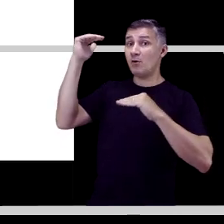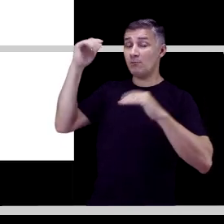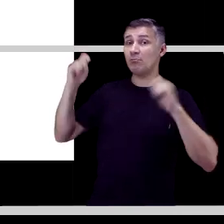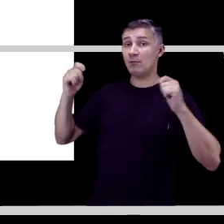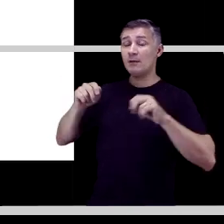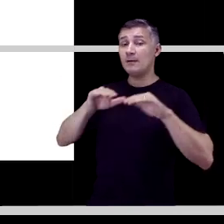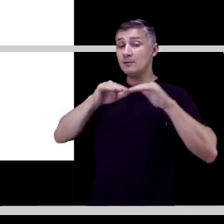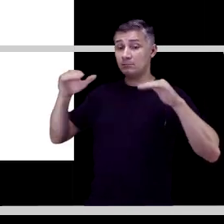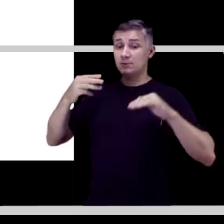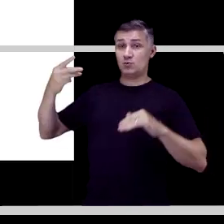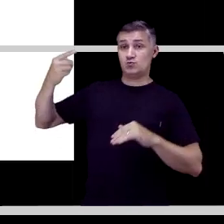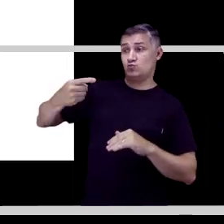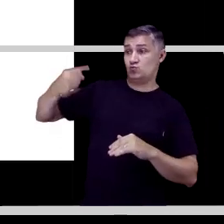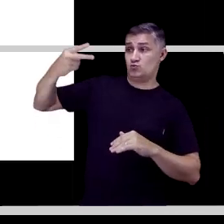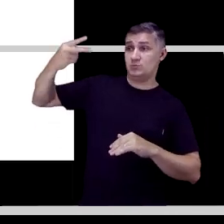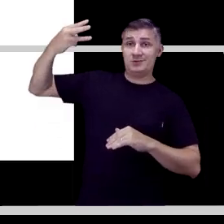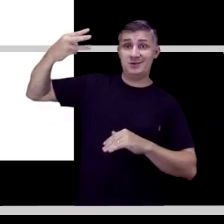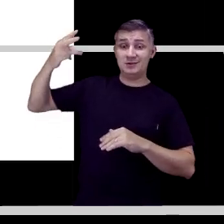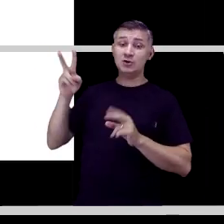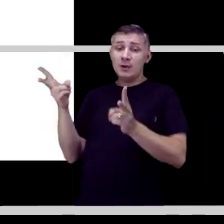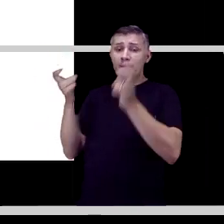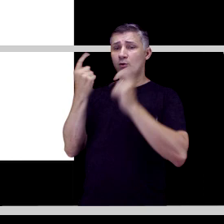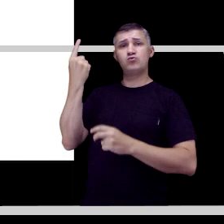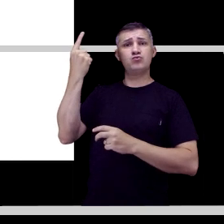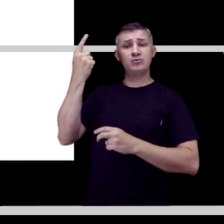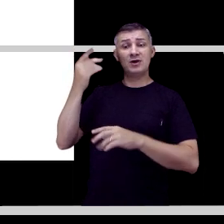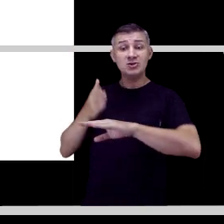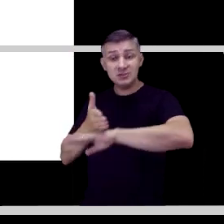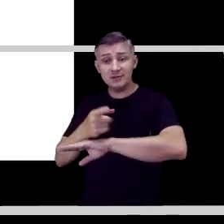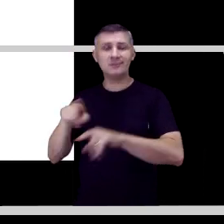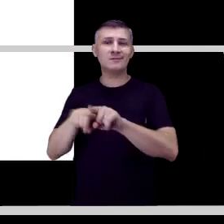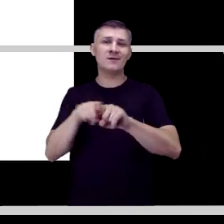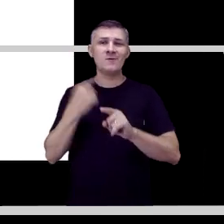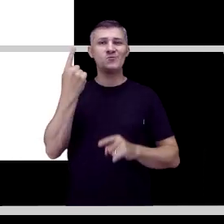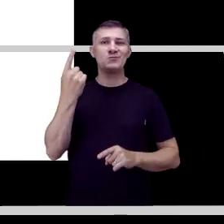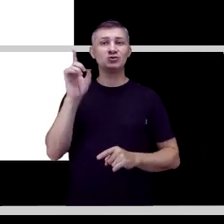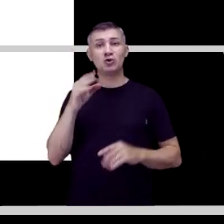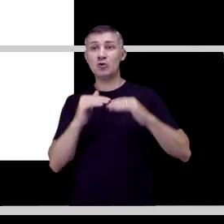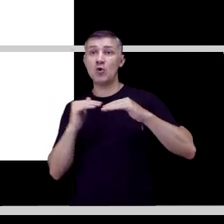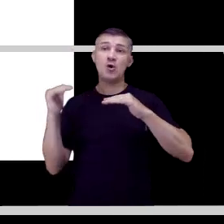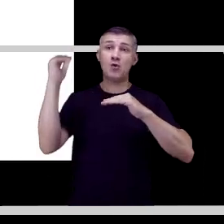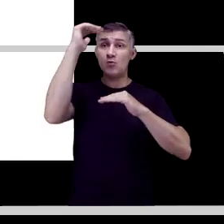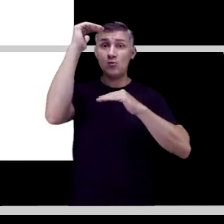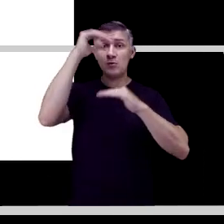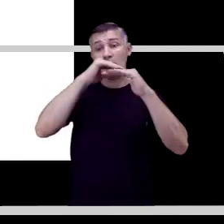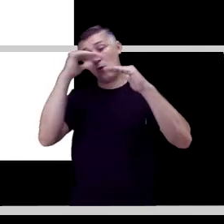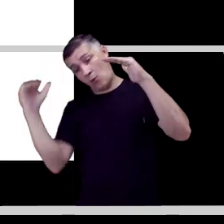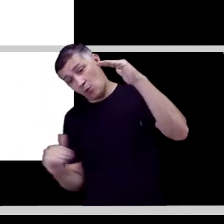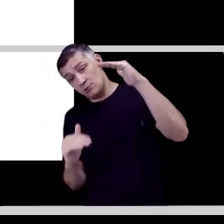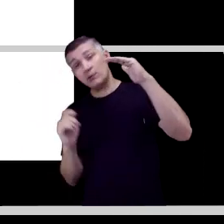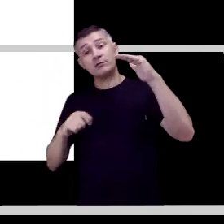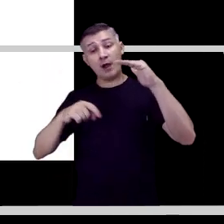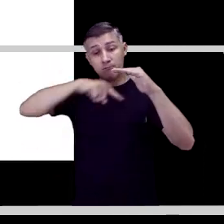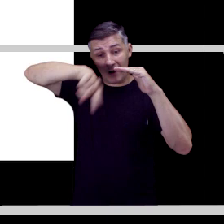terreno e redesenhando essa topografia na frente, de modo que você só percebe o volume superior. É um edifício de 3 andares, você só percebe